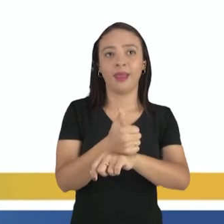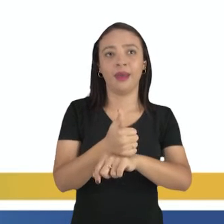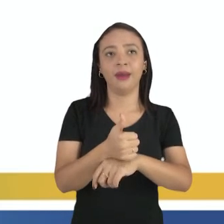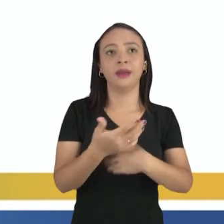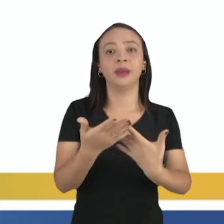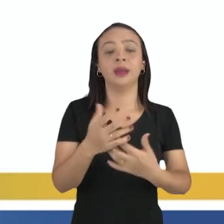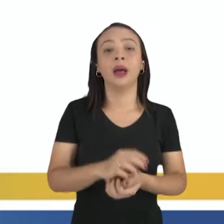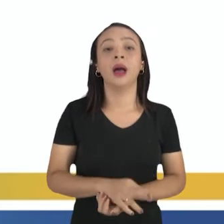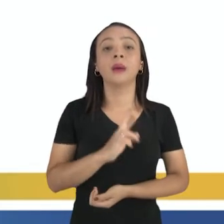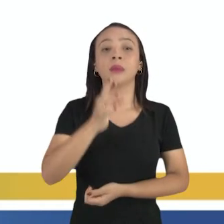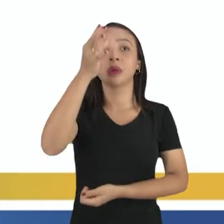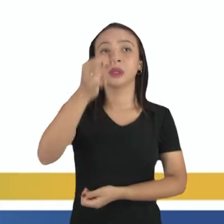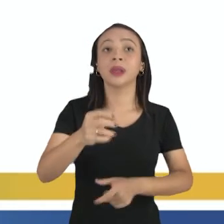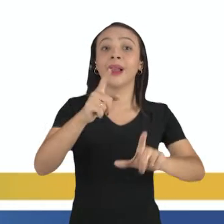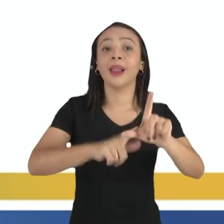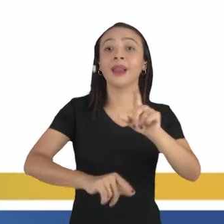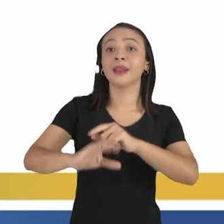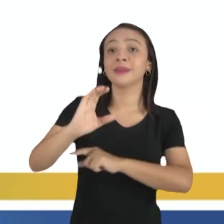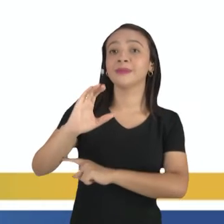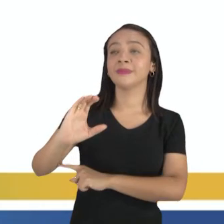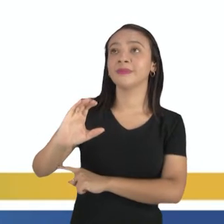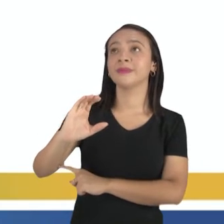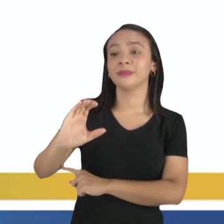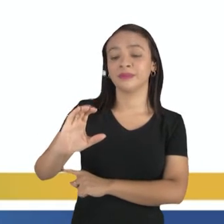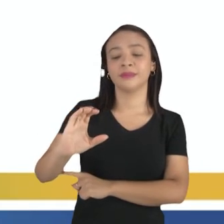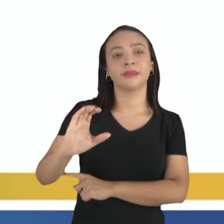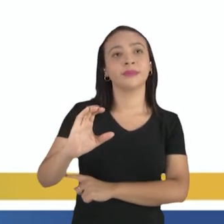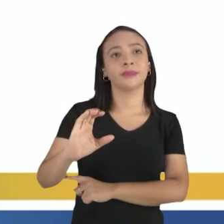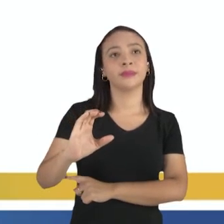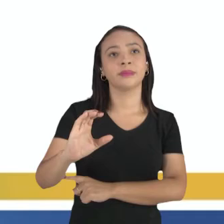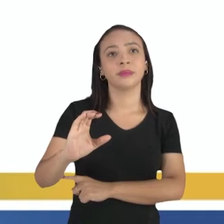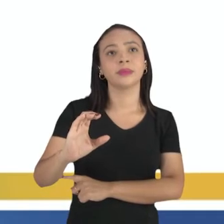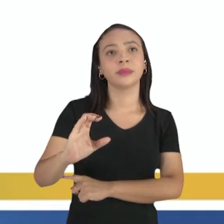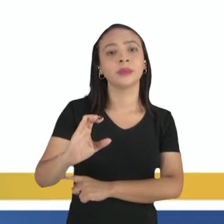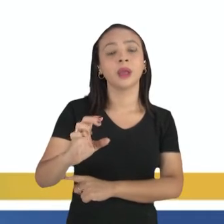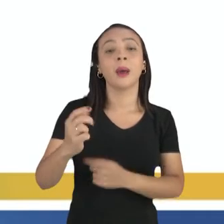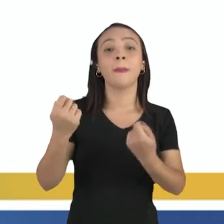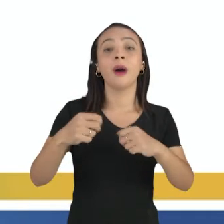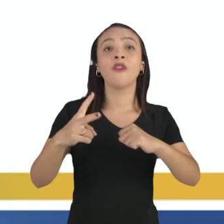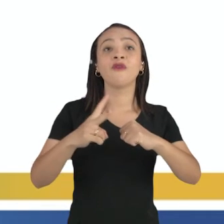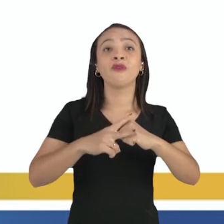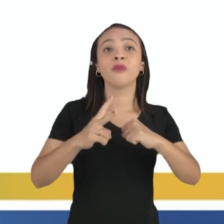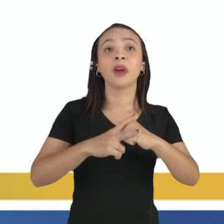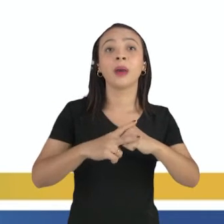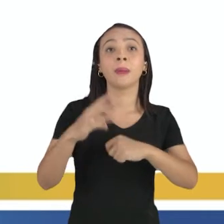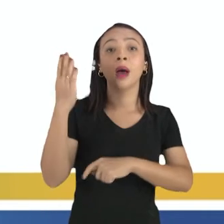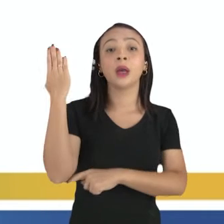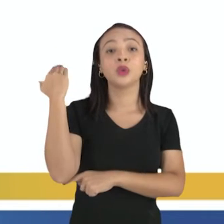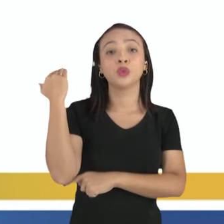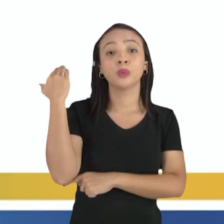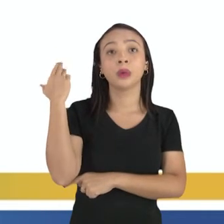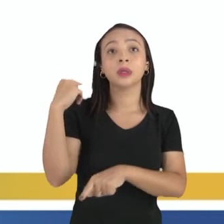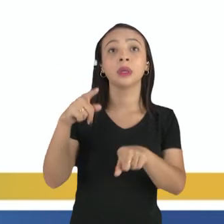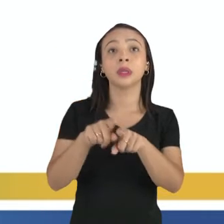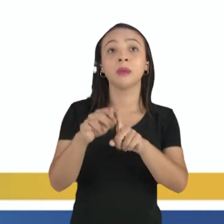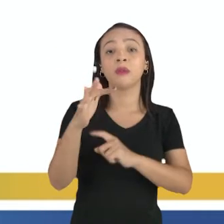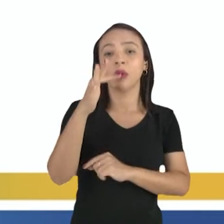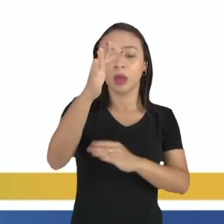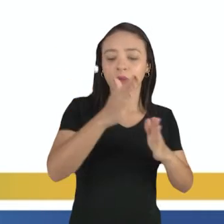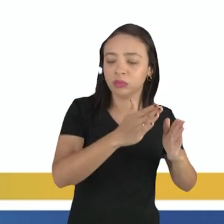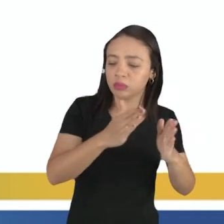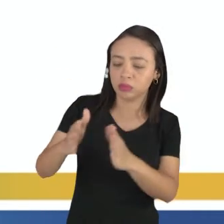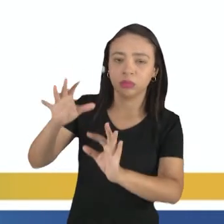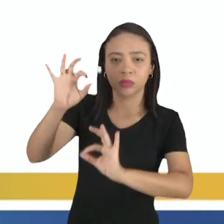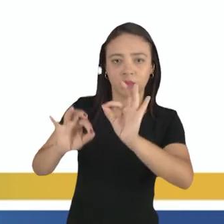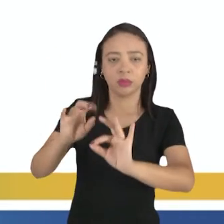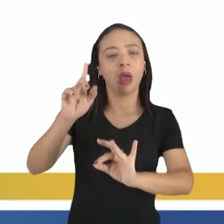Nesse caso, nós vamos ter das formas verbais no futuro e no pretérito em sequência. É um